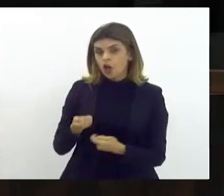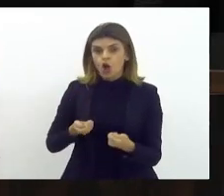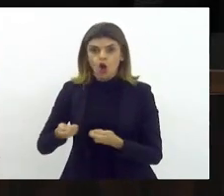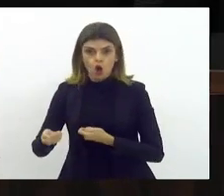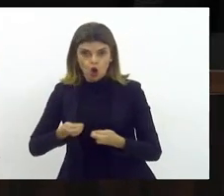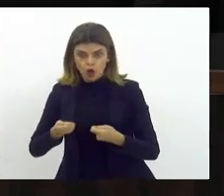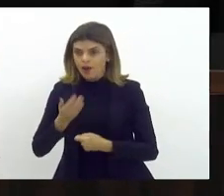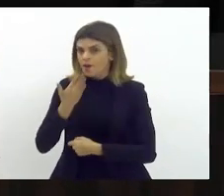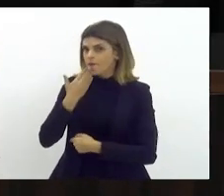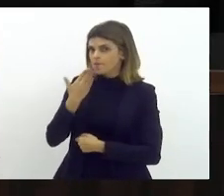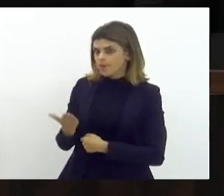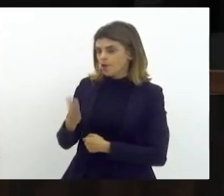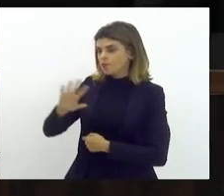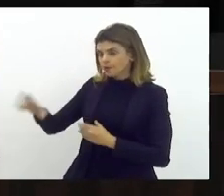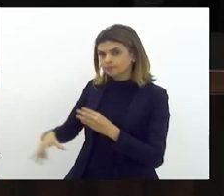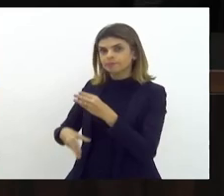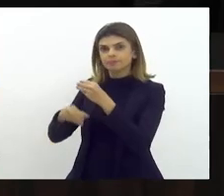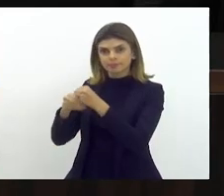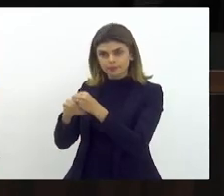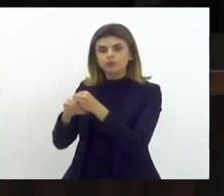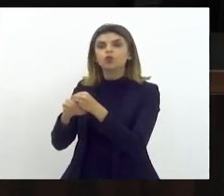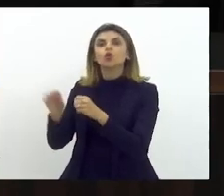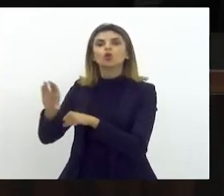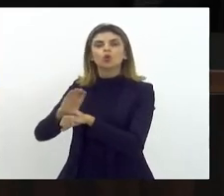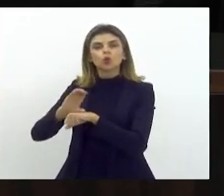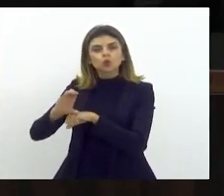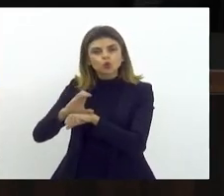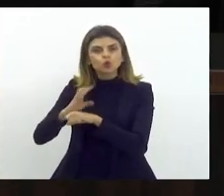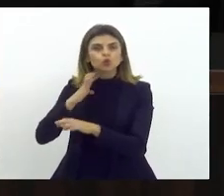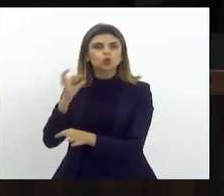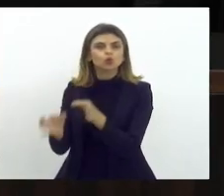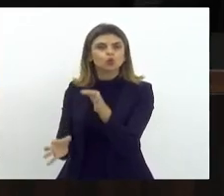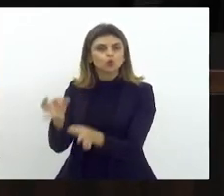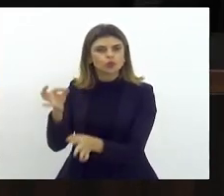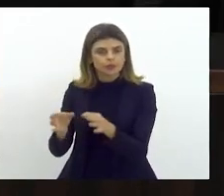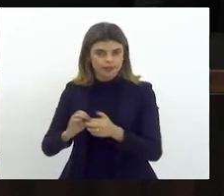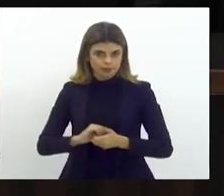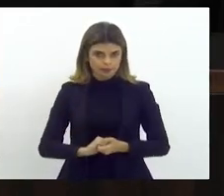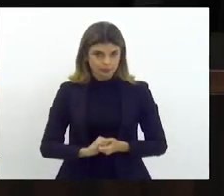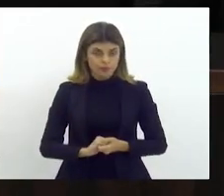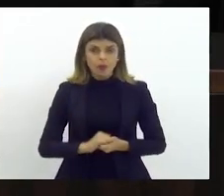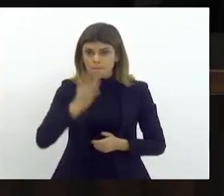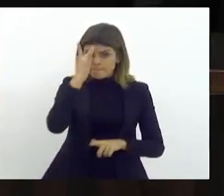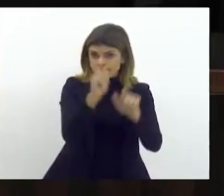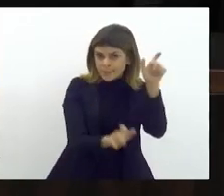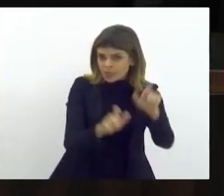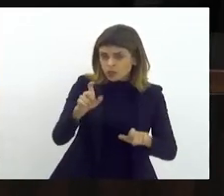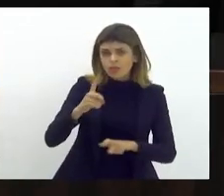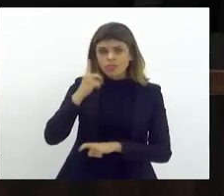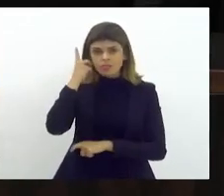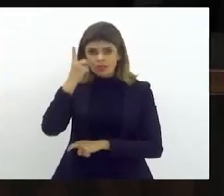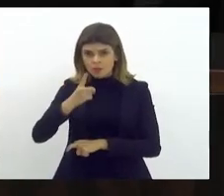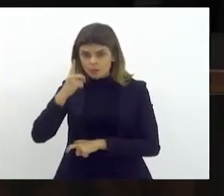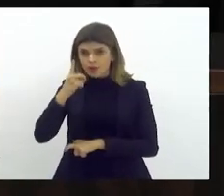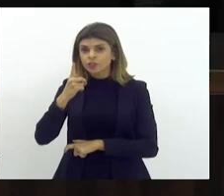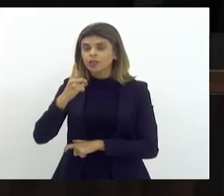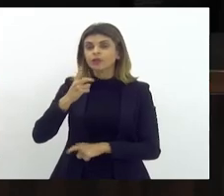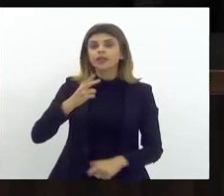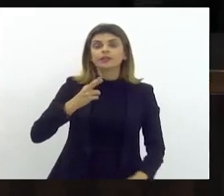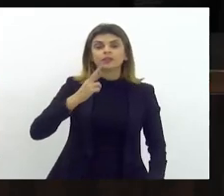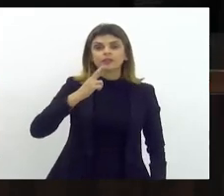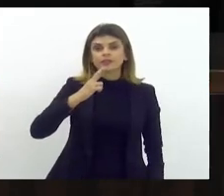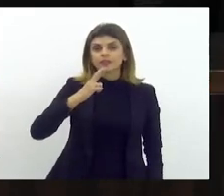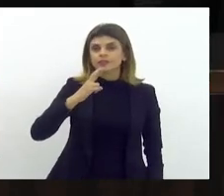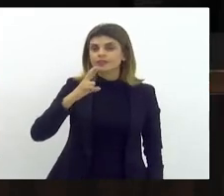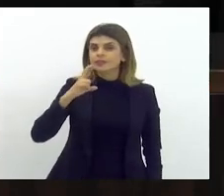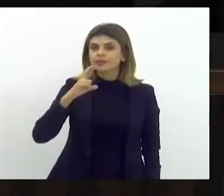favorável com a emenda da comissão de constituição e justiça relatores deputados Rodrigo Amorim Anderson